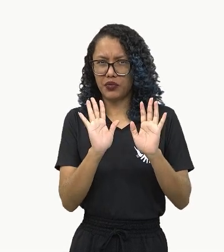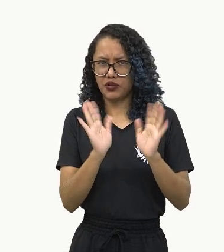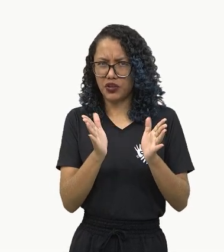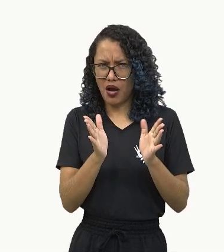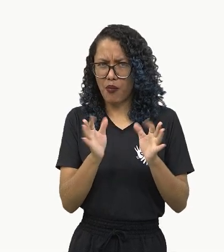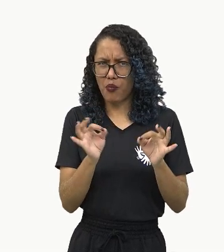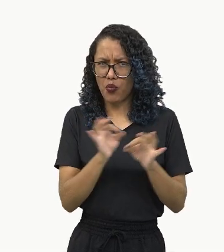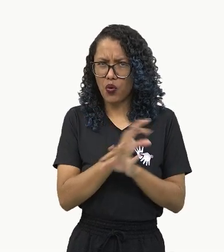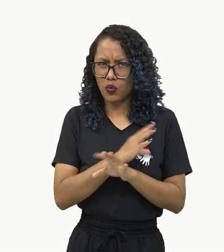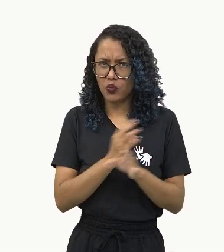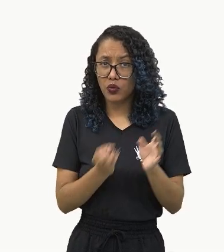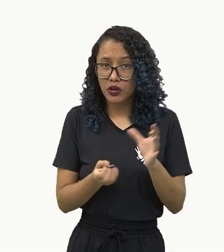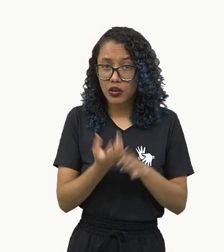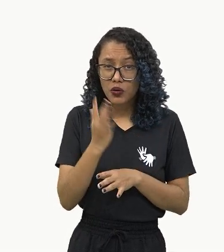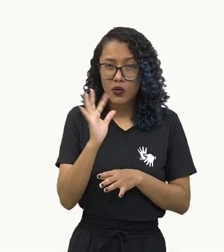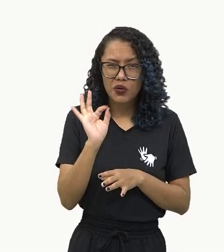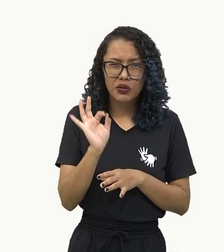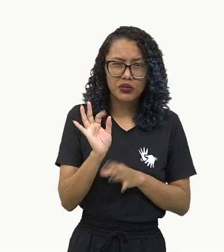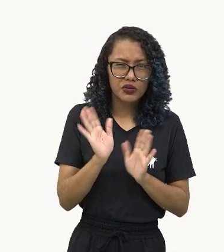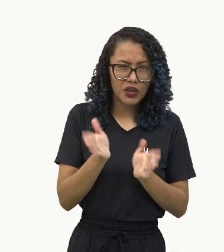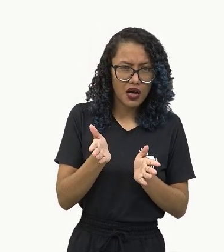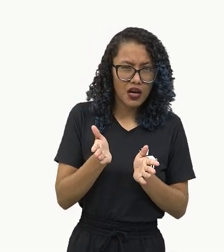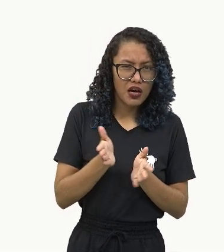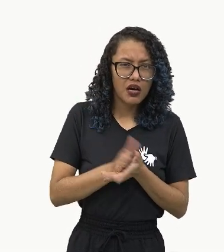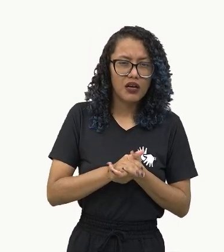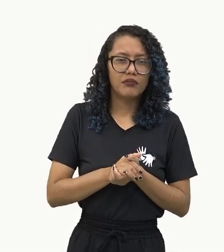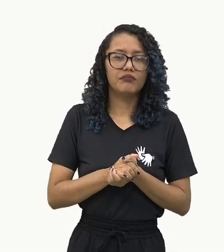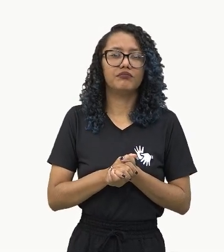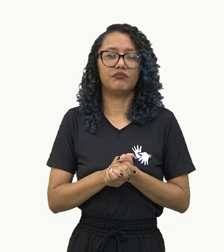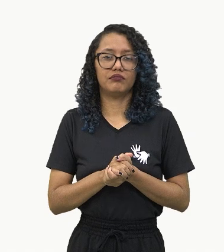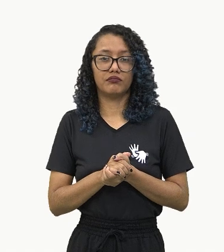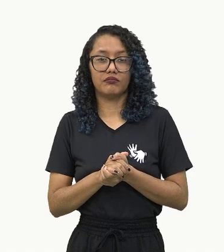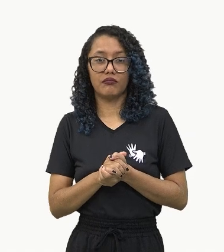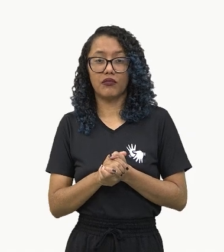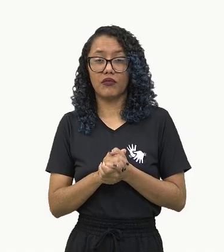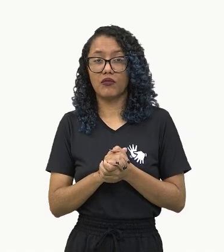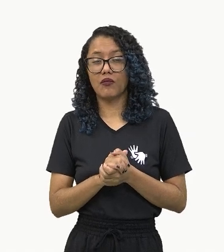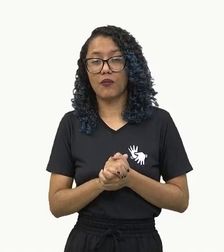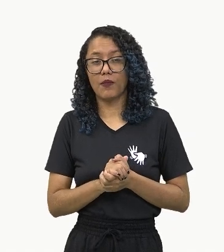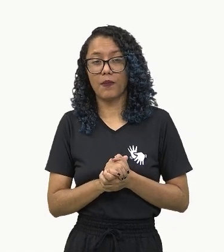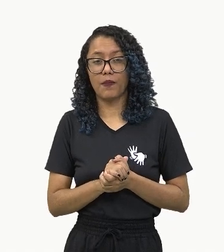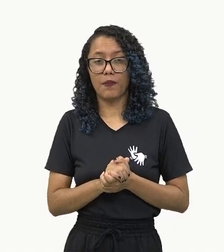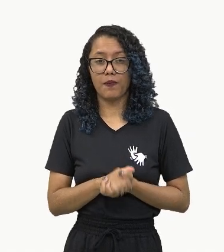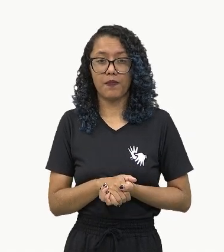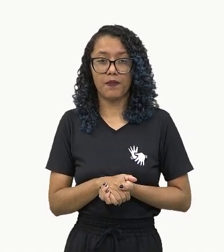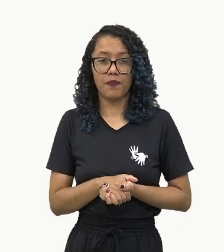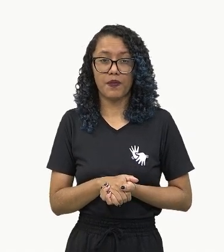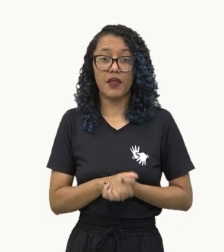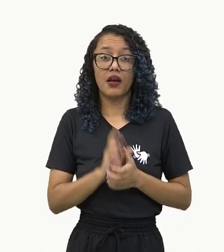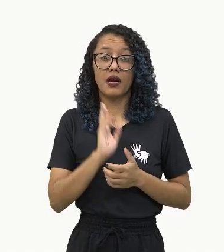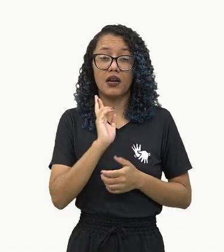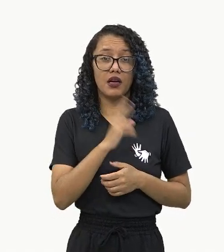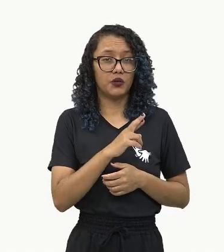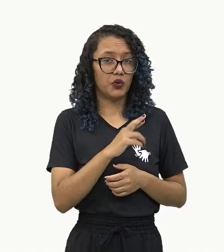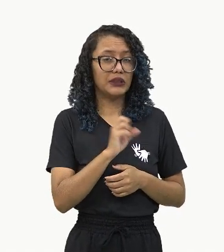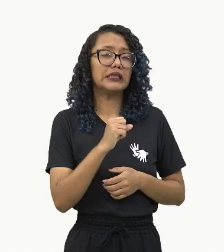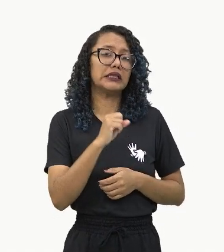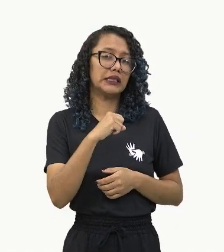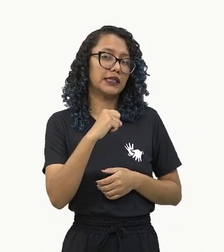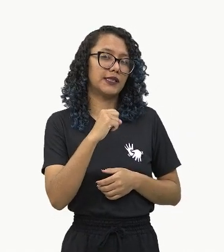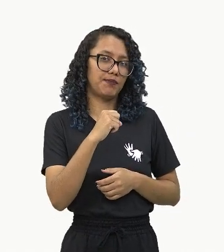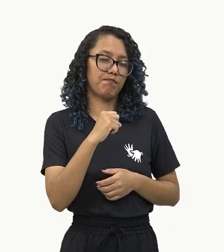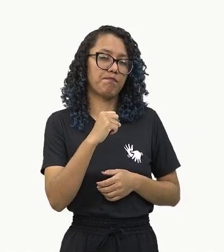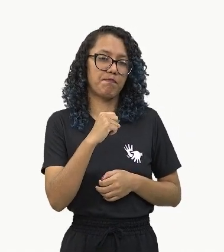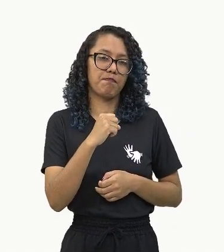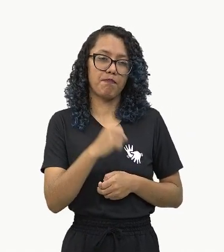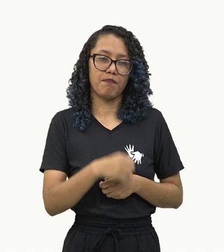han abierto, ustedes já han abierto o grupo de WhatsApp. A resposta dele diz que sim, né? Olha aí,